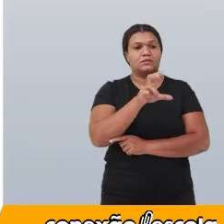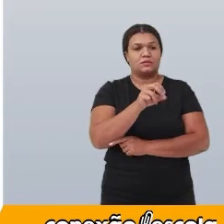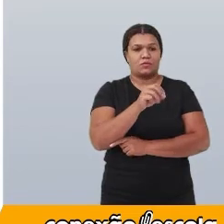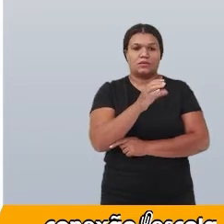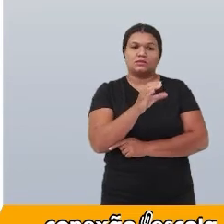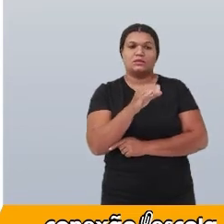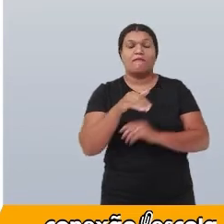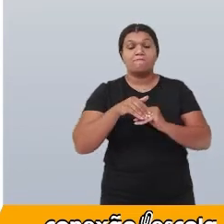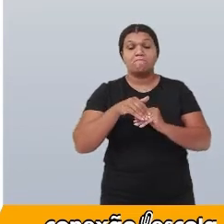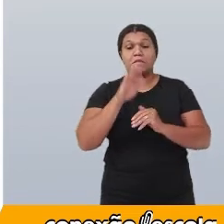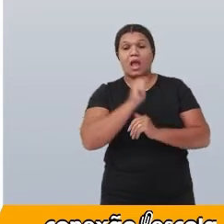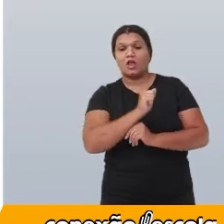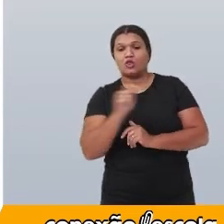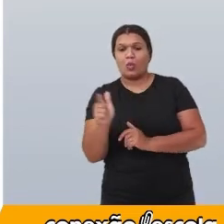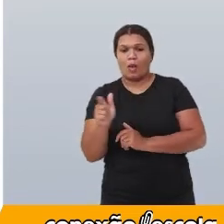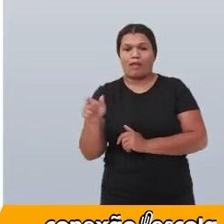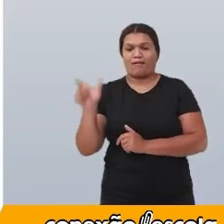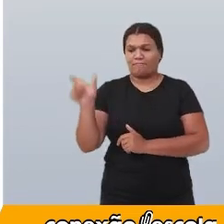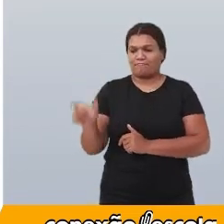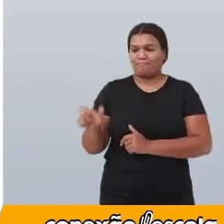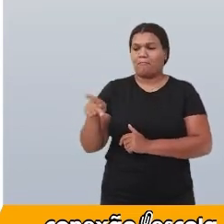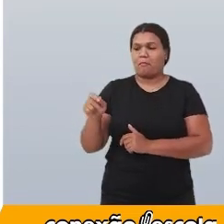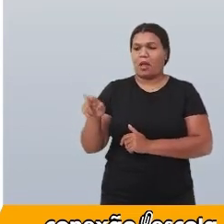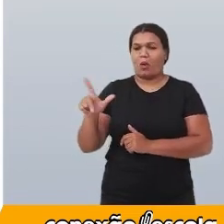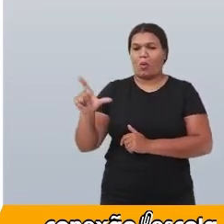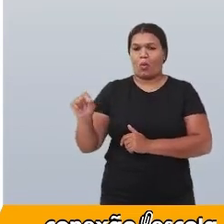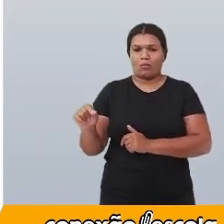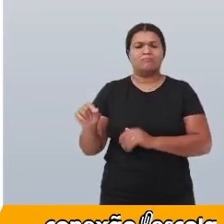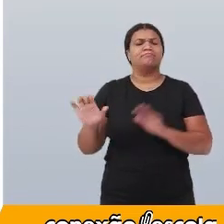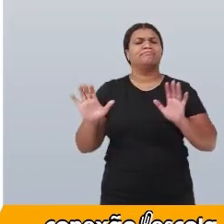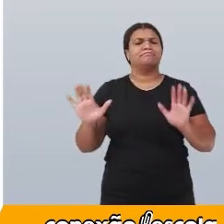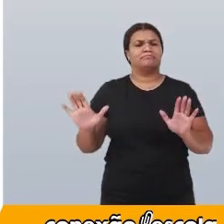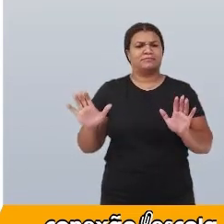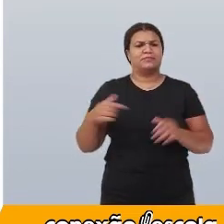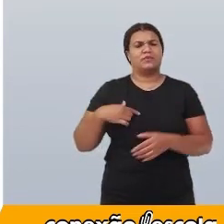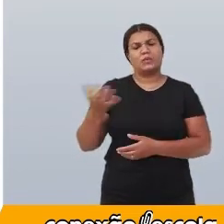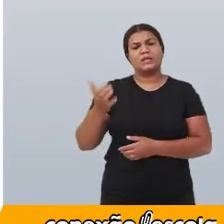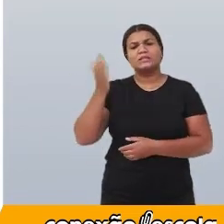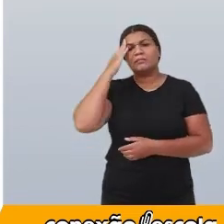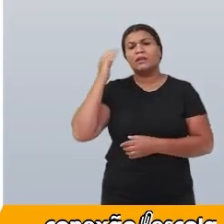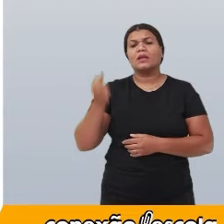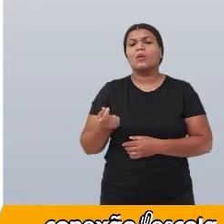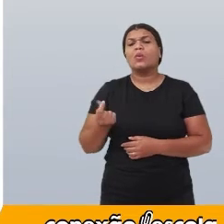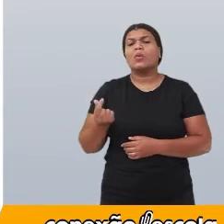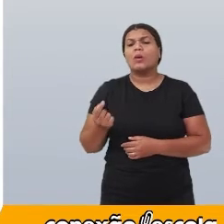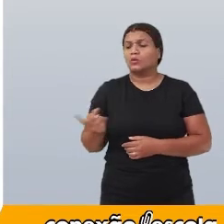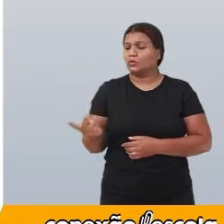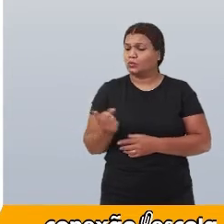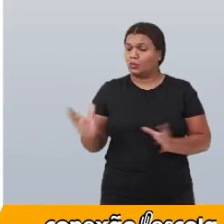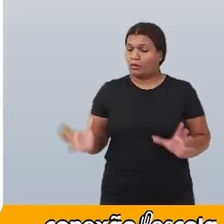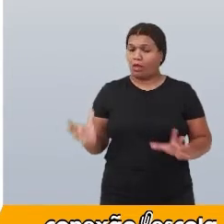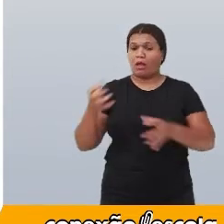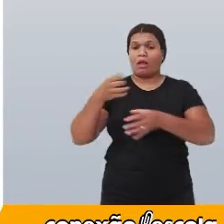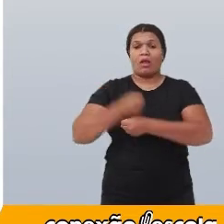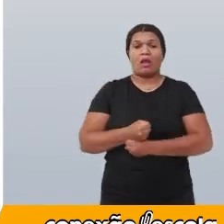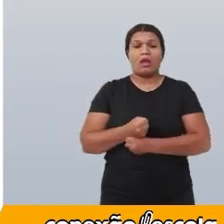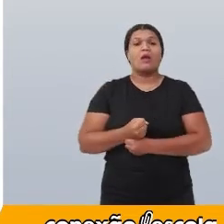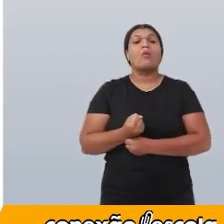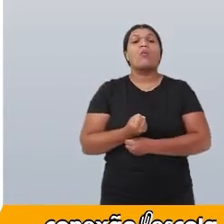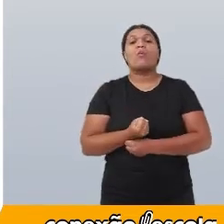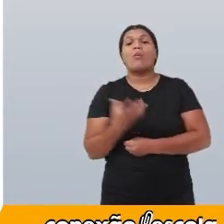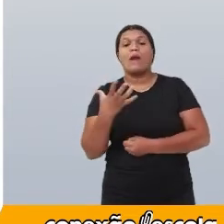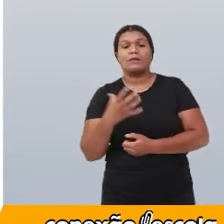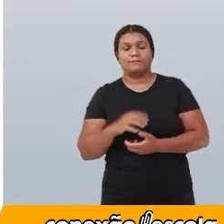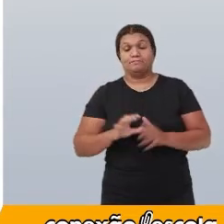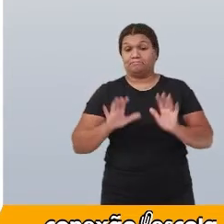R$ 175,50 a mais que Paulo. Eu quero saber quanto de dinheiro os dois têm juntos.